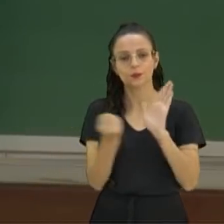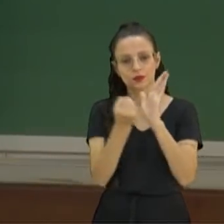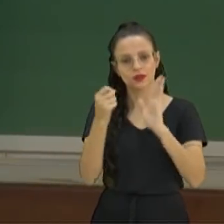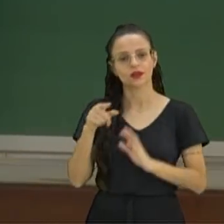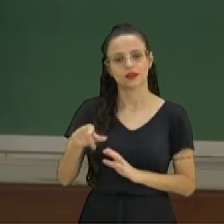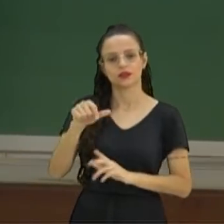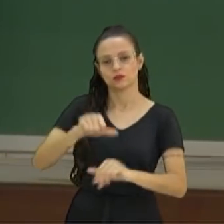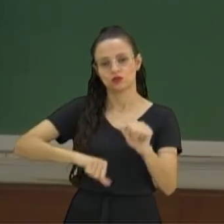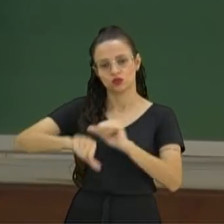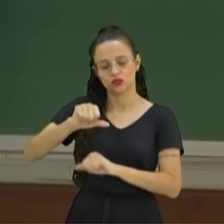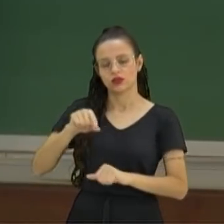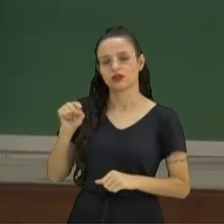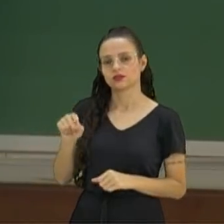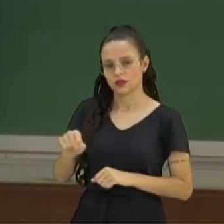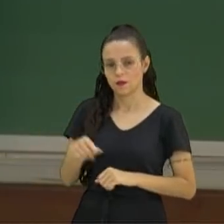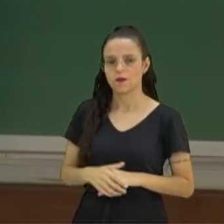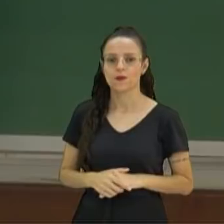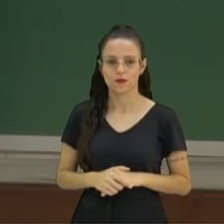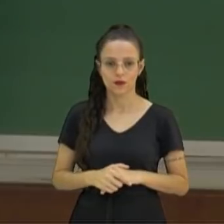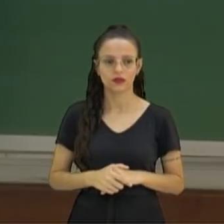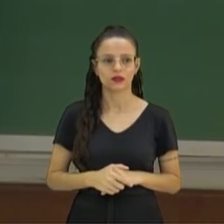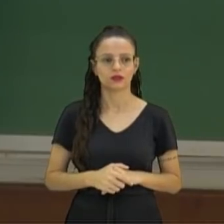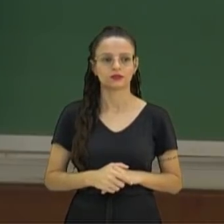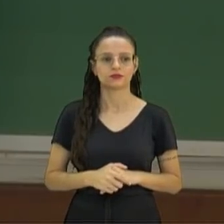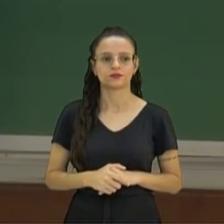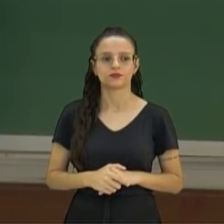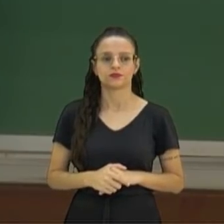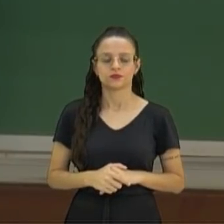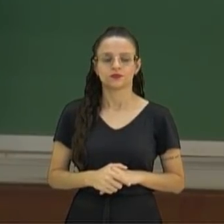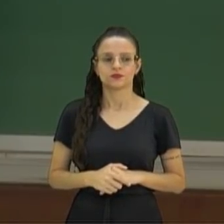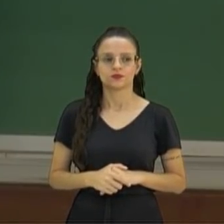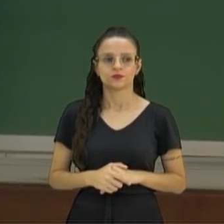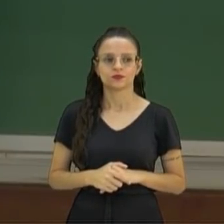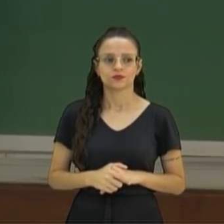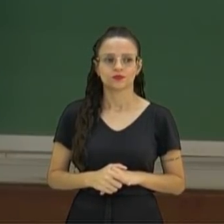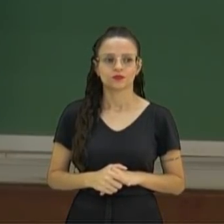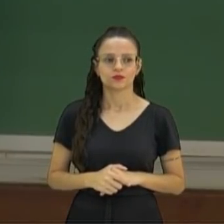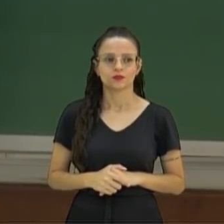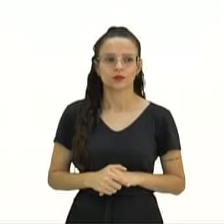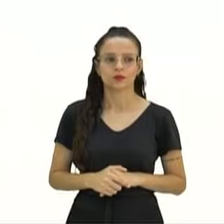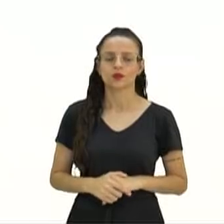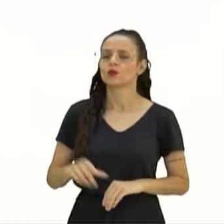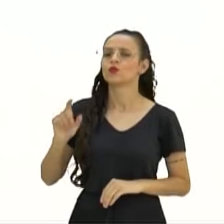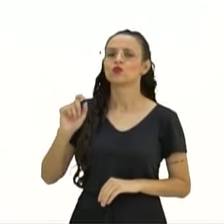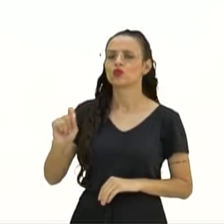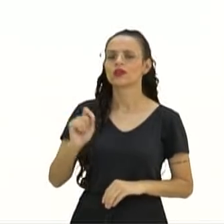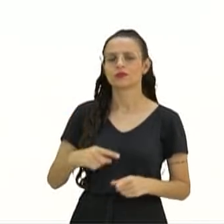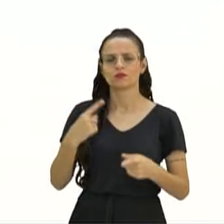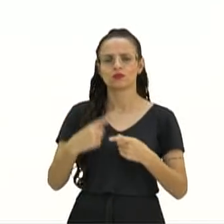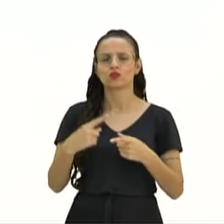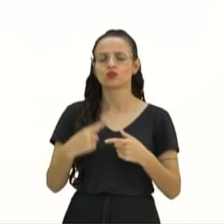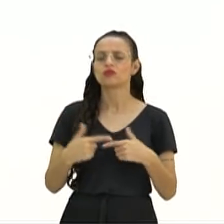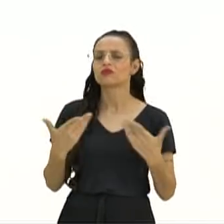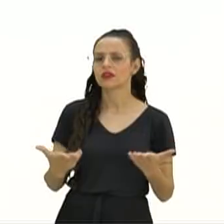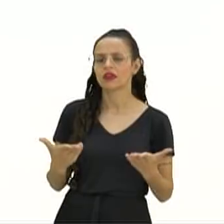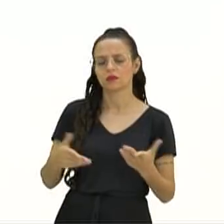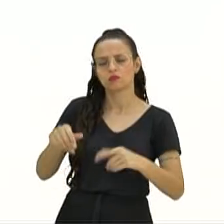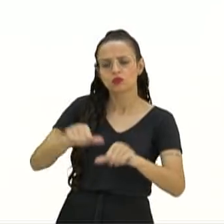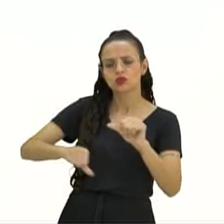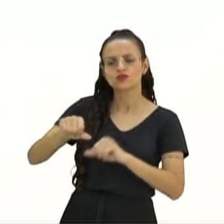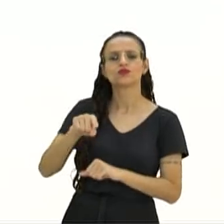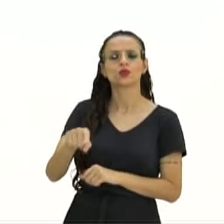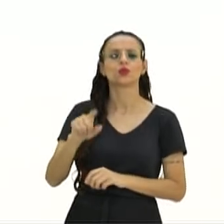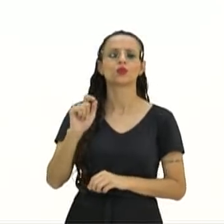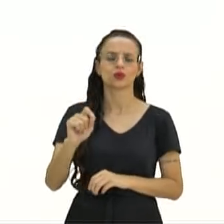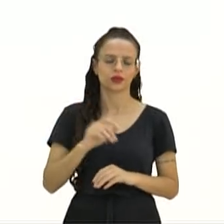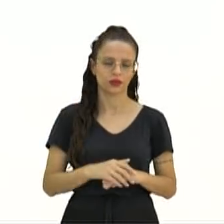as mudanças ali nesse espaço geográfico, né? Nessa paisagem. Qual o fator responsável pela modificação daquele